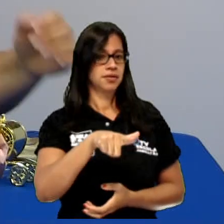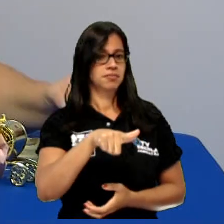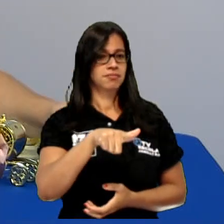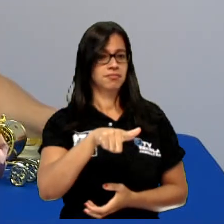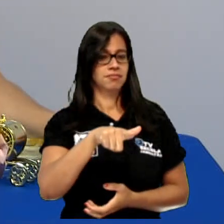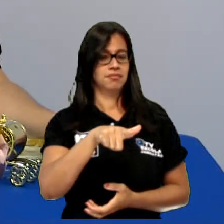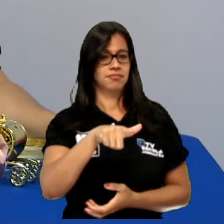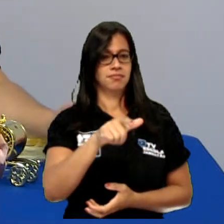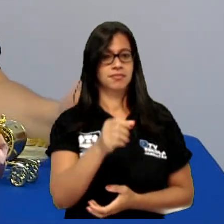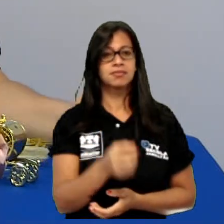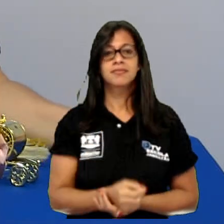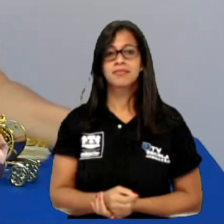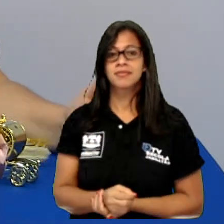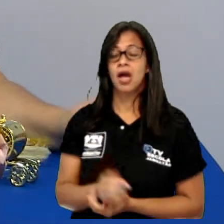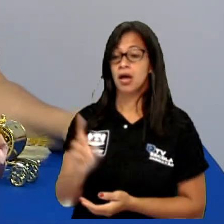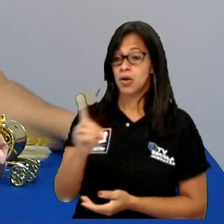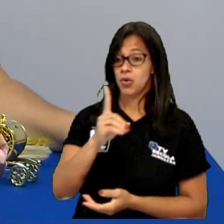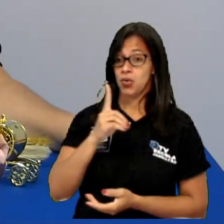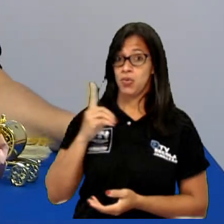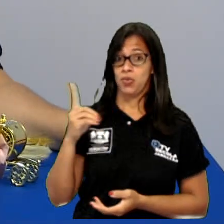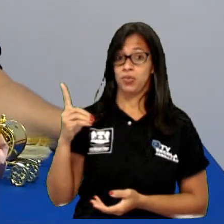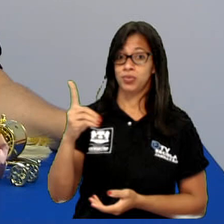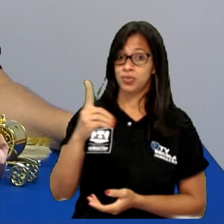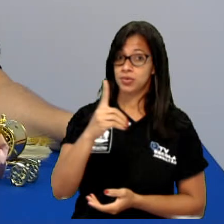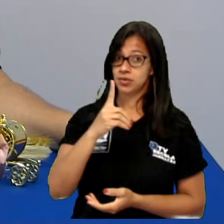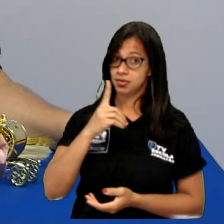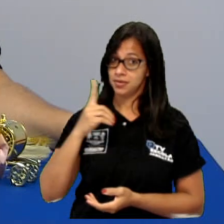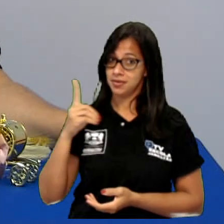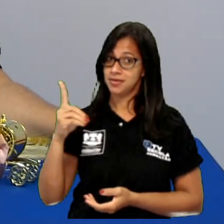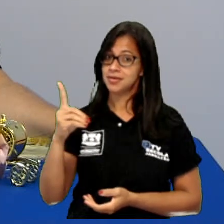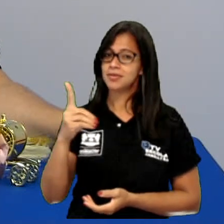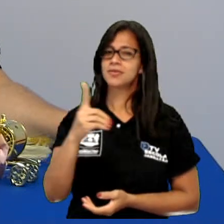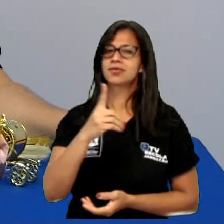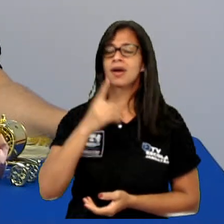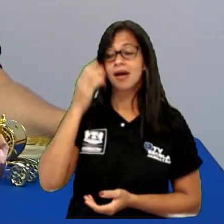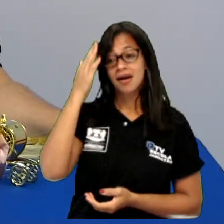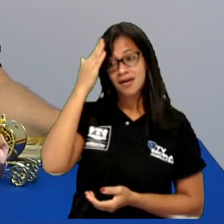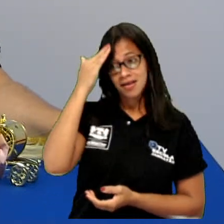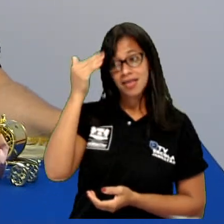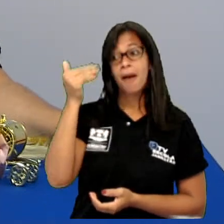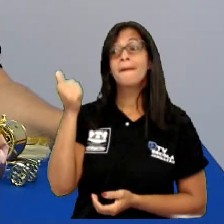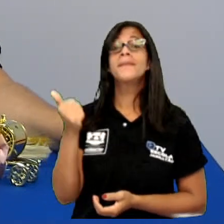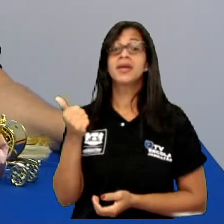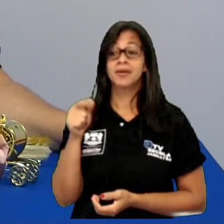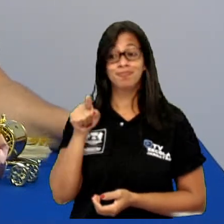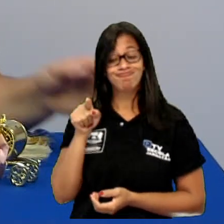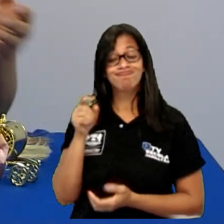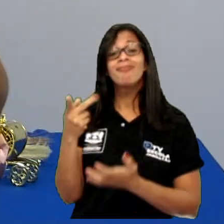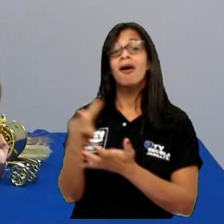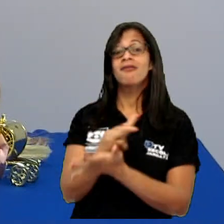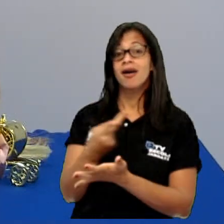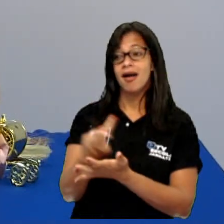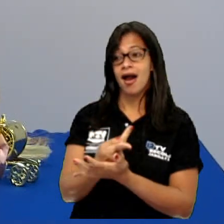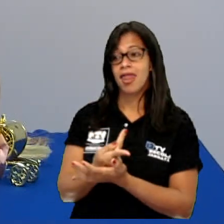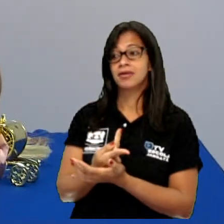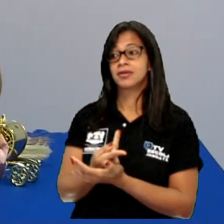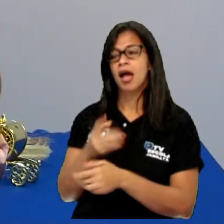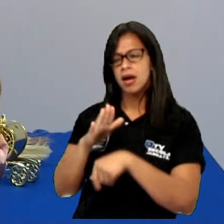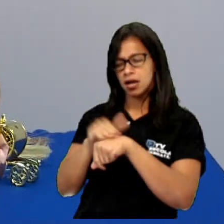deus Baco, acostumado a perceber quando as pessoas estavam erradas, chamou Midas e disse a